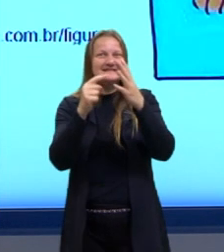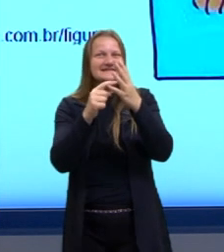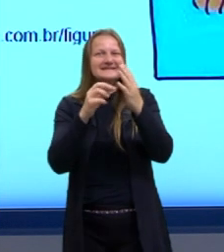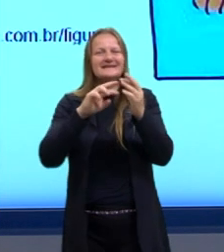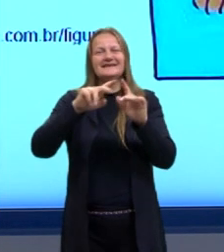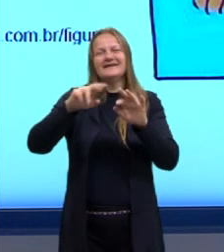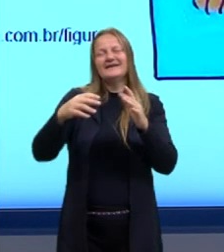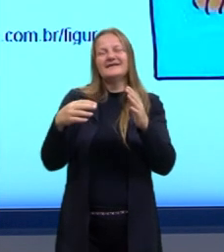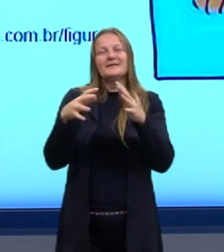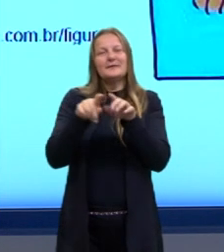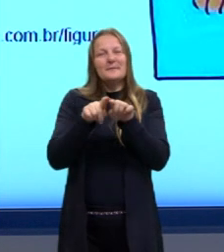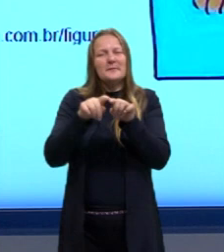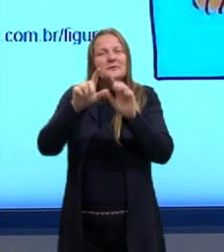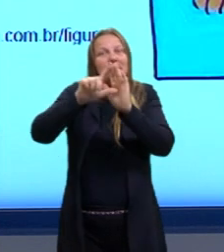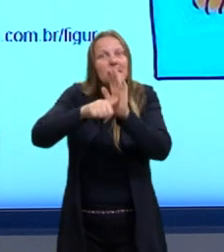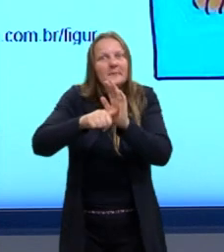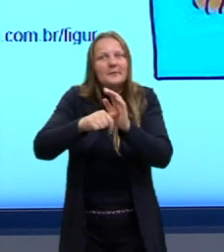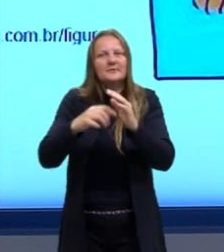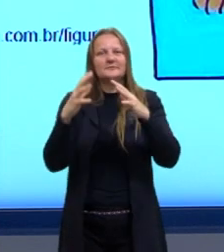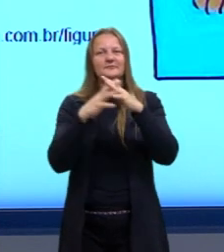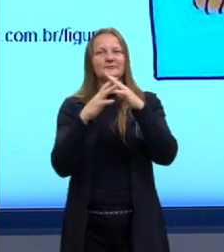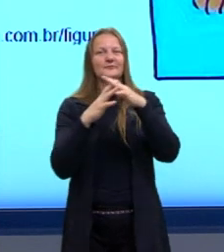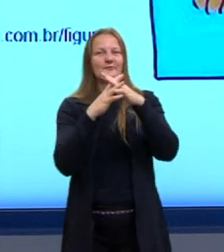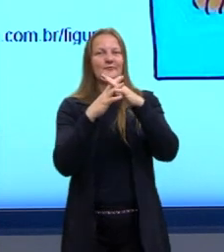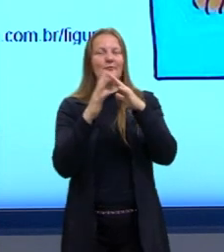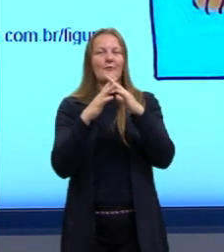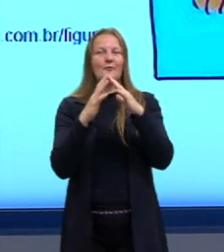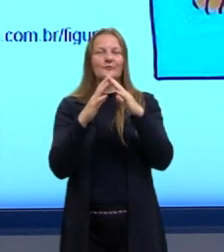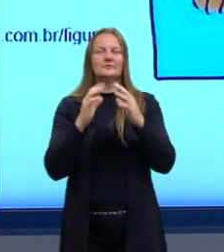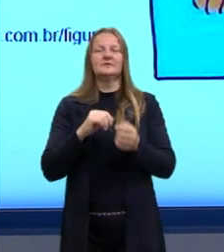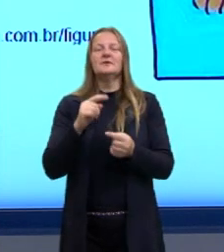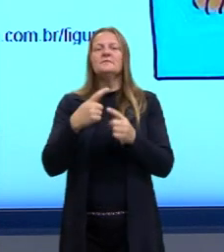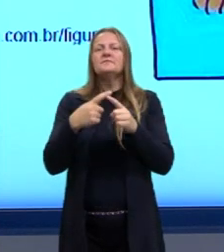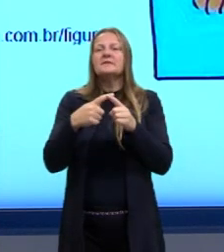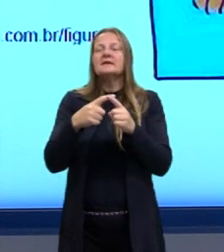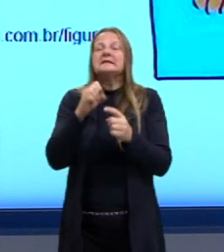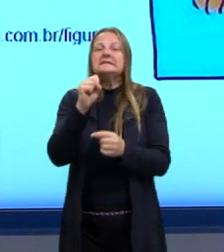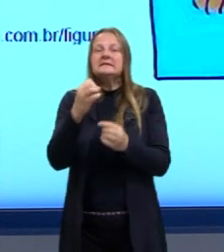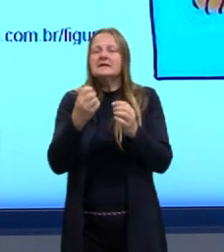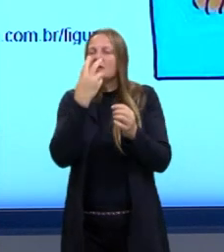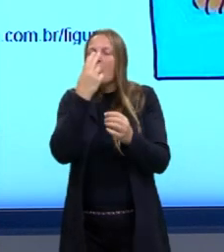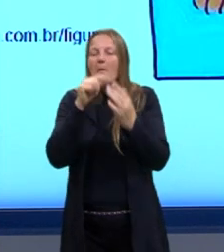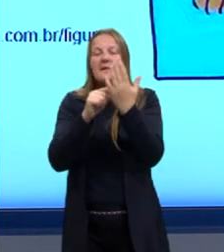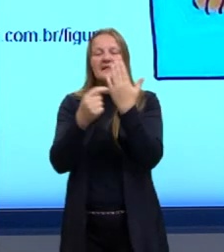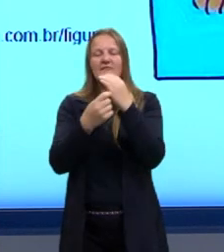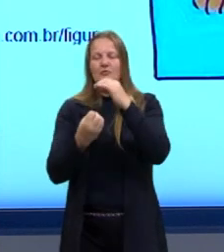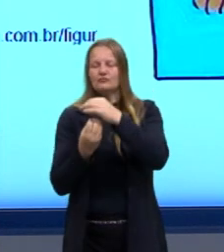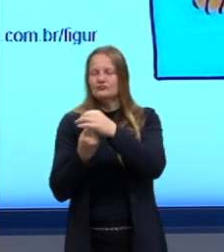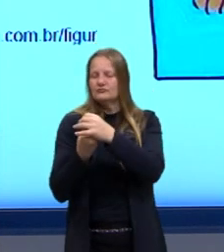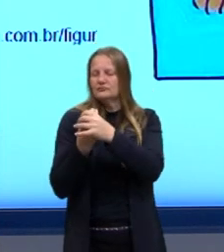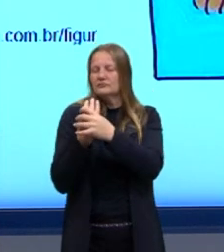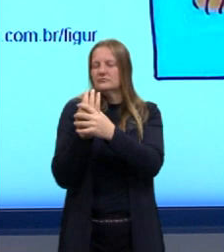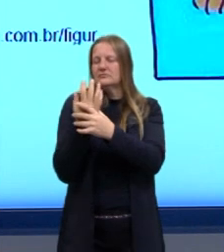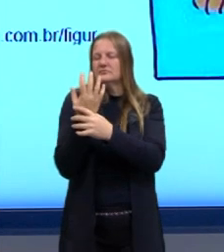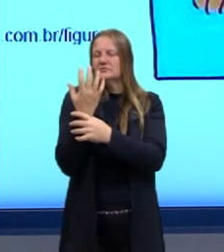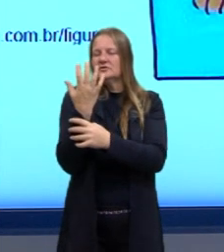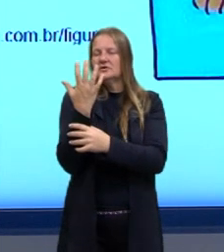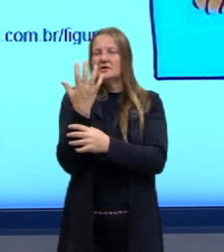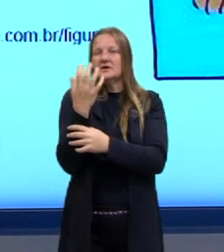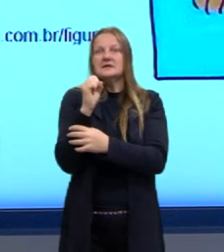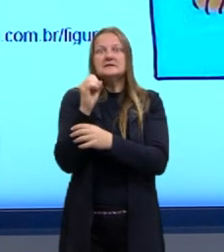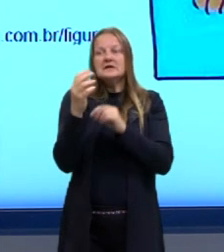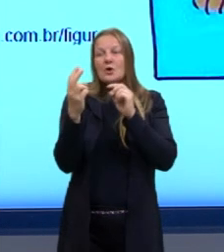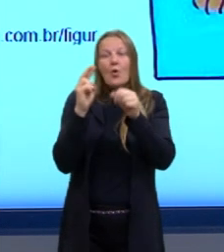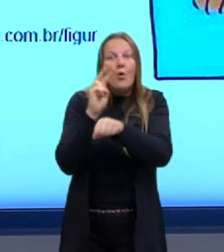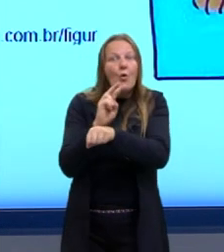você não sabe que o amor é como uma flor se não for regada e bem cuidada ela Mursa e morre e ela fica